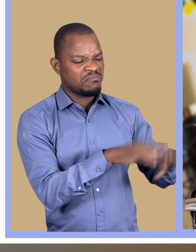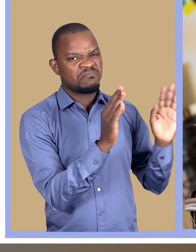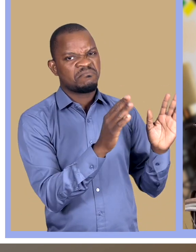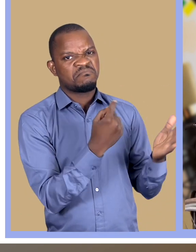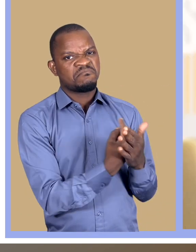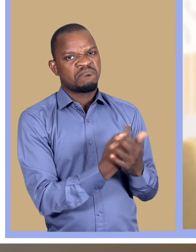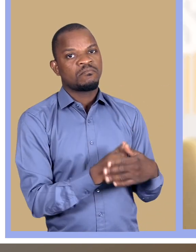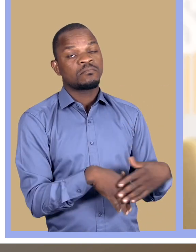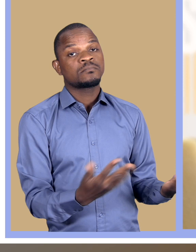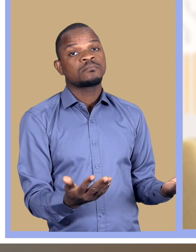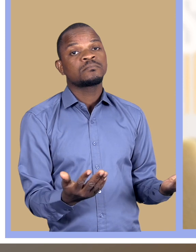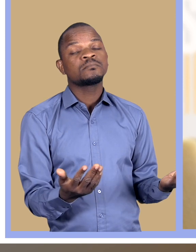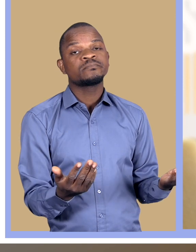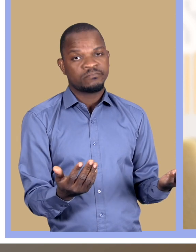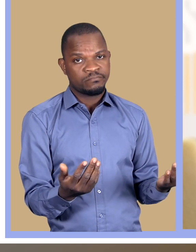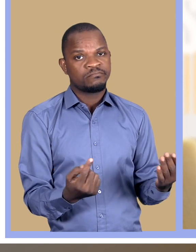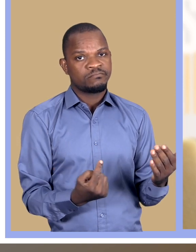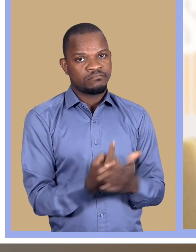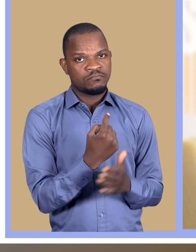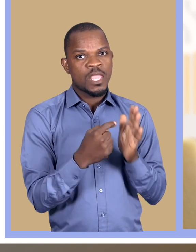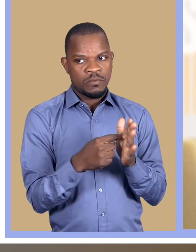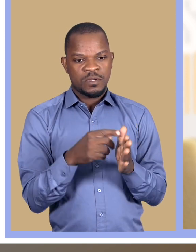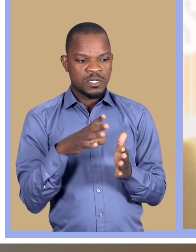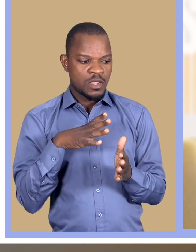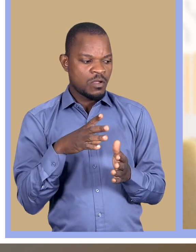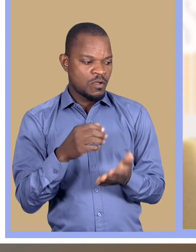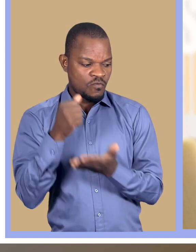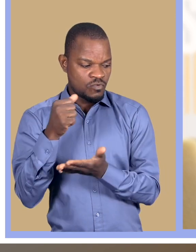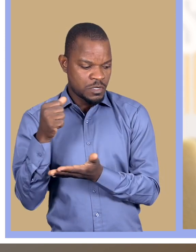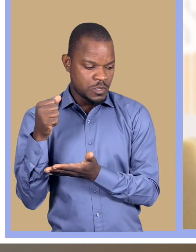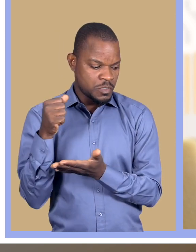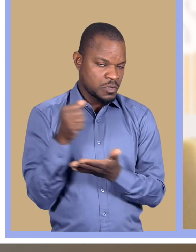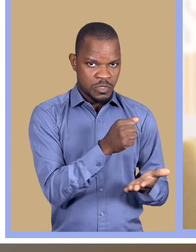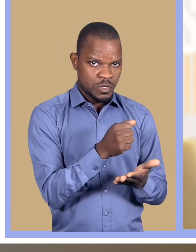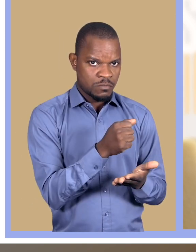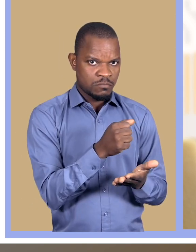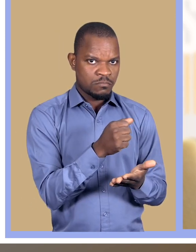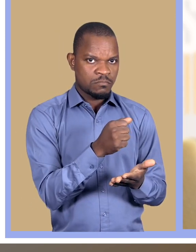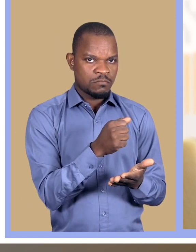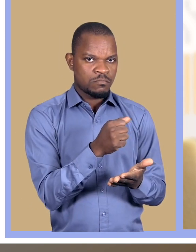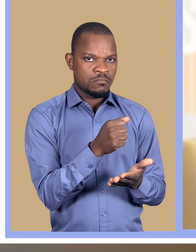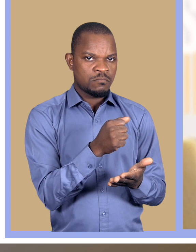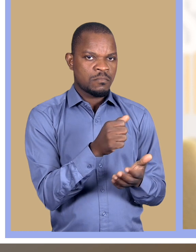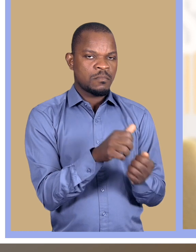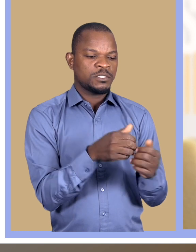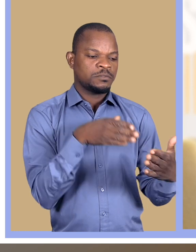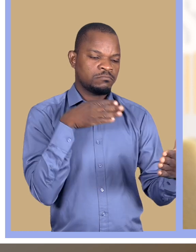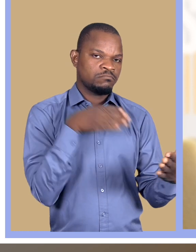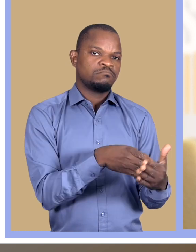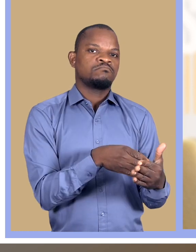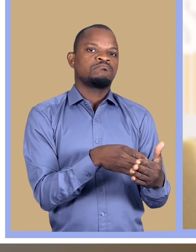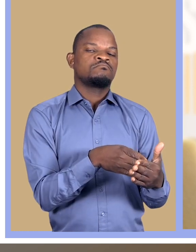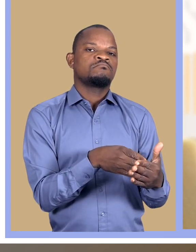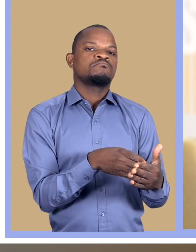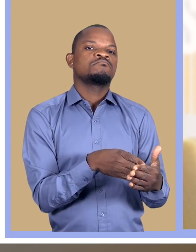há possibilidade de algum financiamento, até para o sustento dessas ONGs, também não há possibilidade porque não há